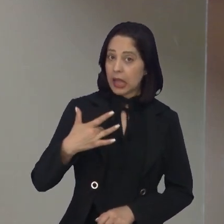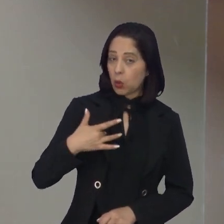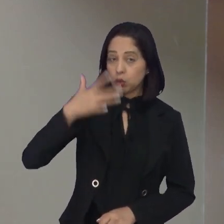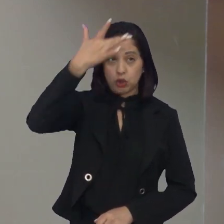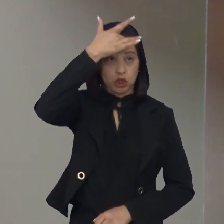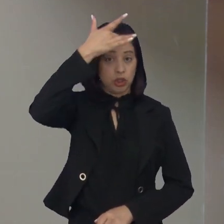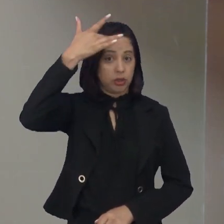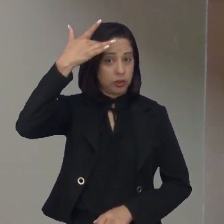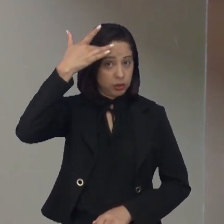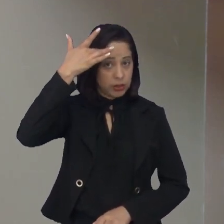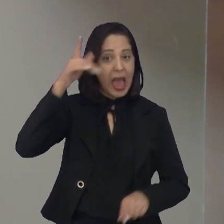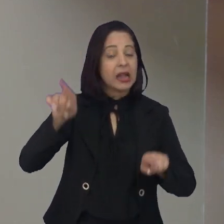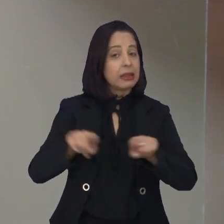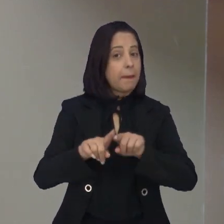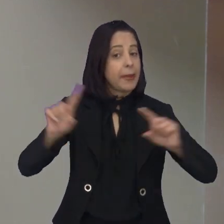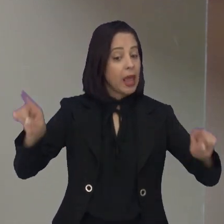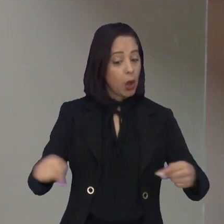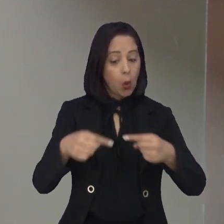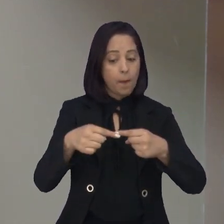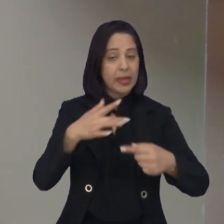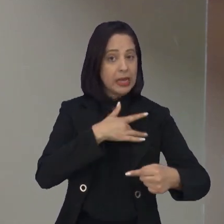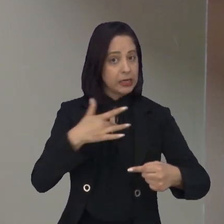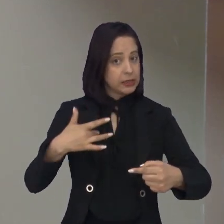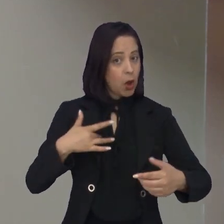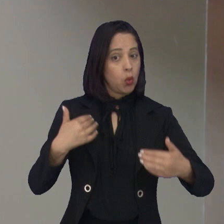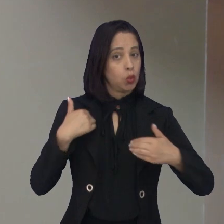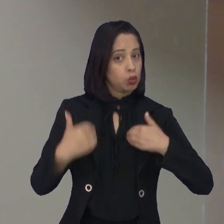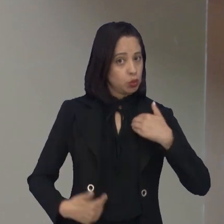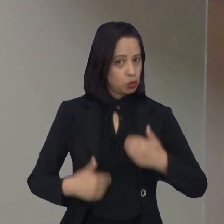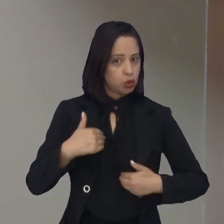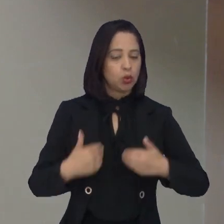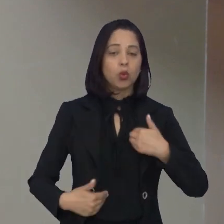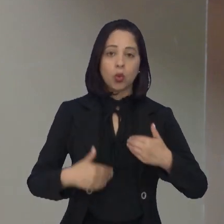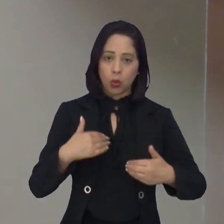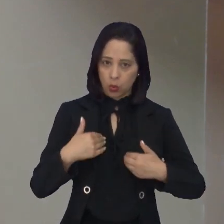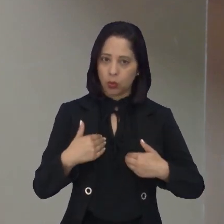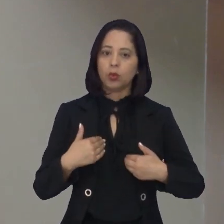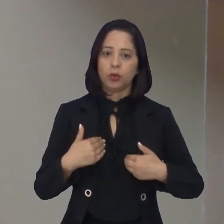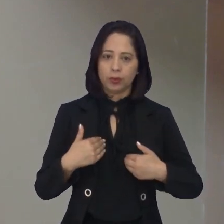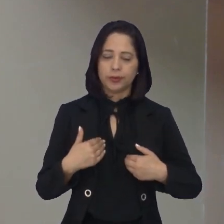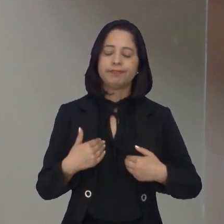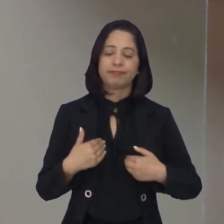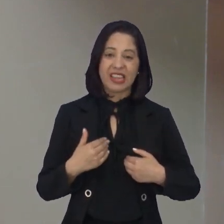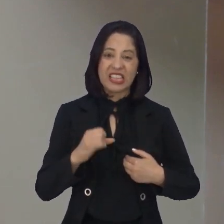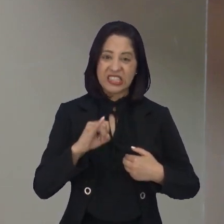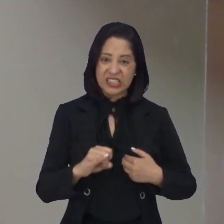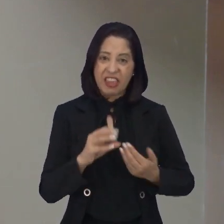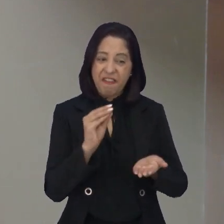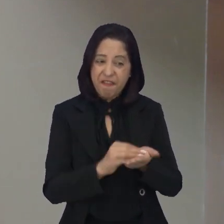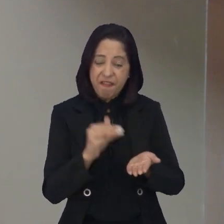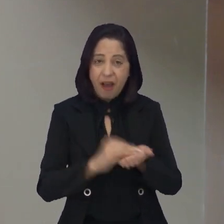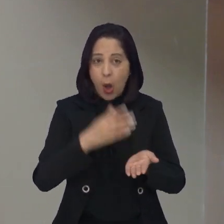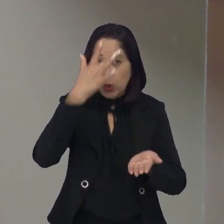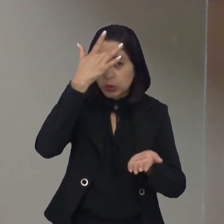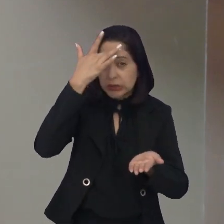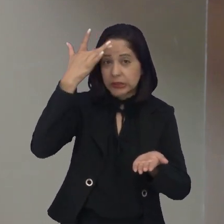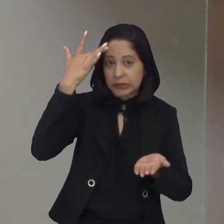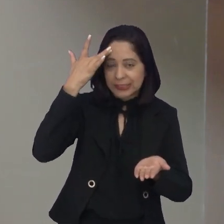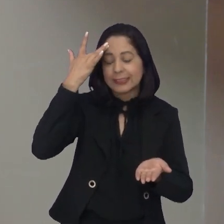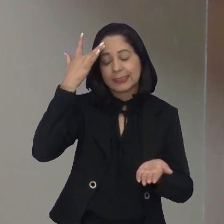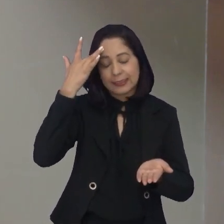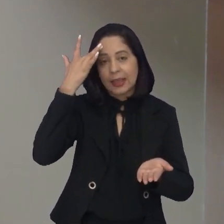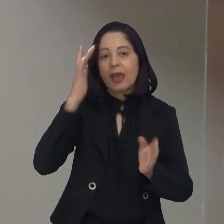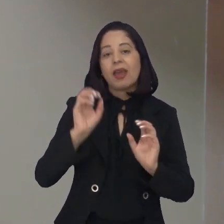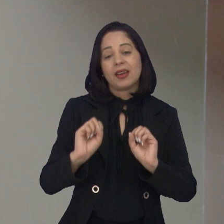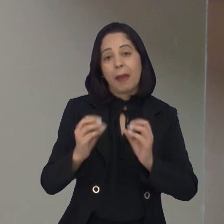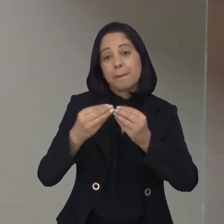está diretamente ligada à saúde física e, como consequência, pode proporcionar uma longevidade